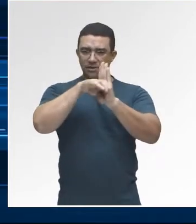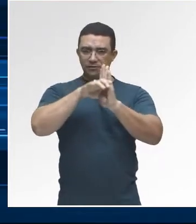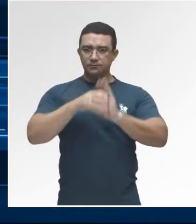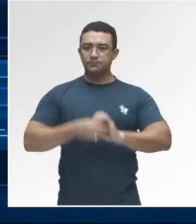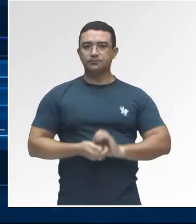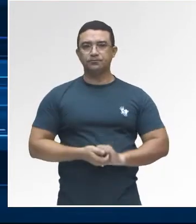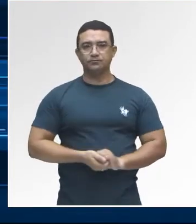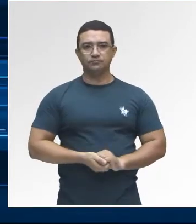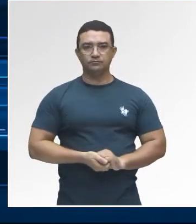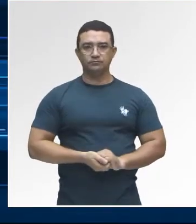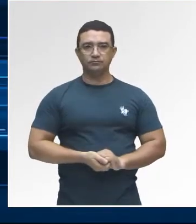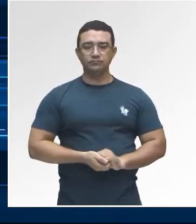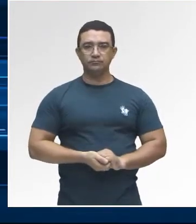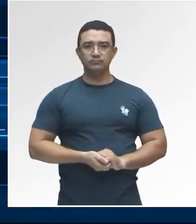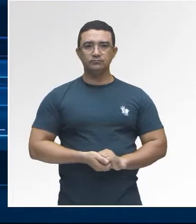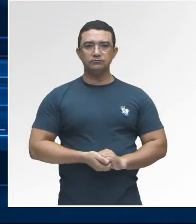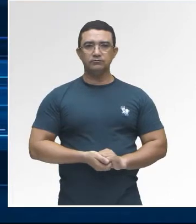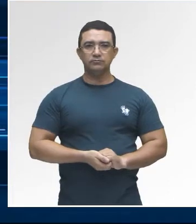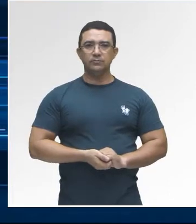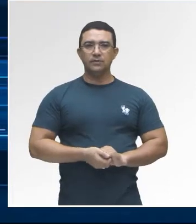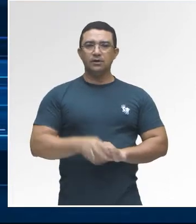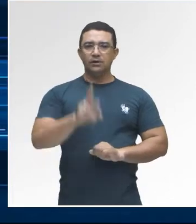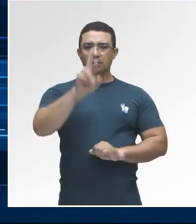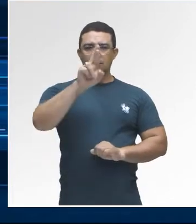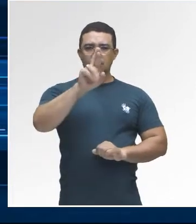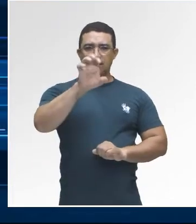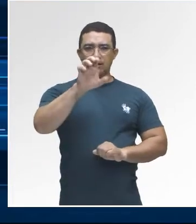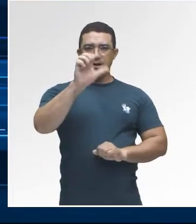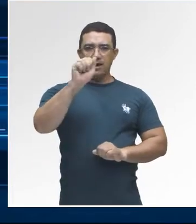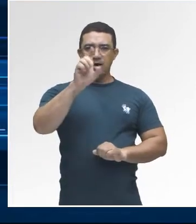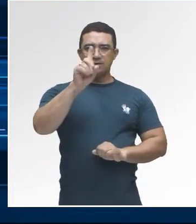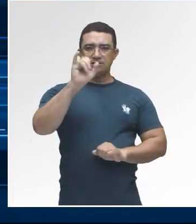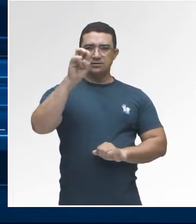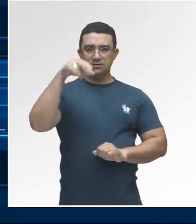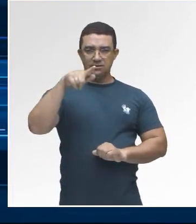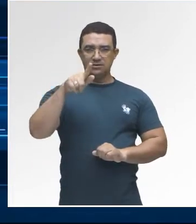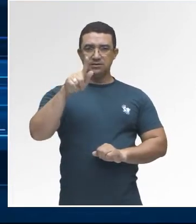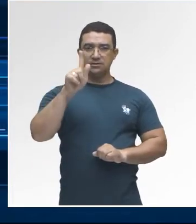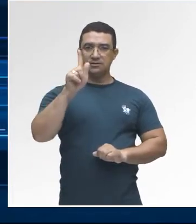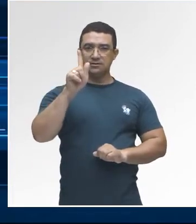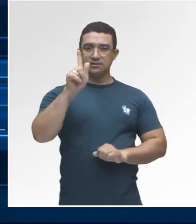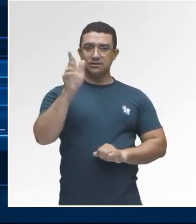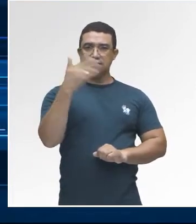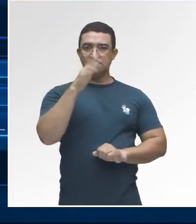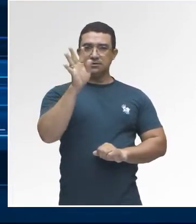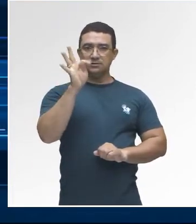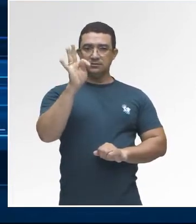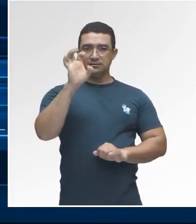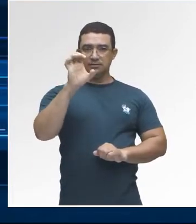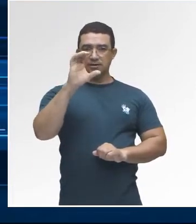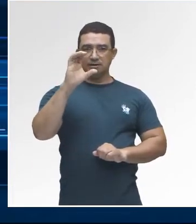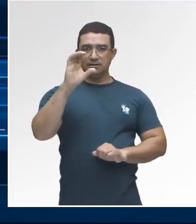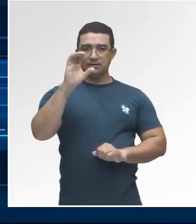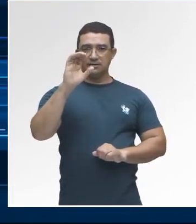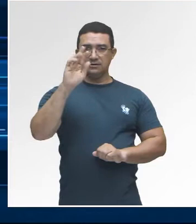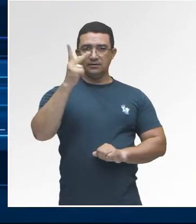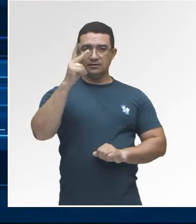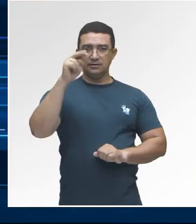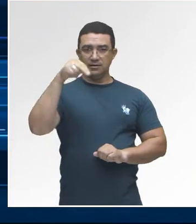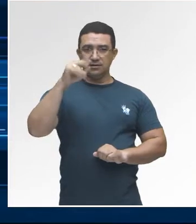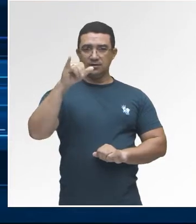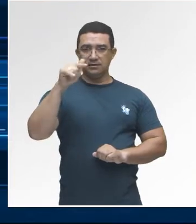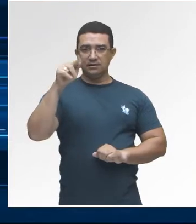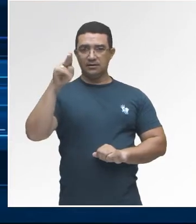Então, você tem aí, ó, reading techniques, reading techniques, reading